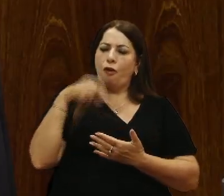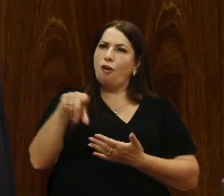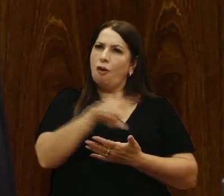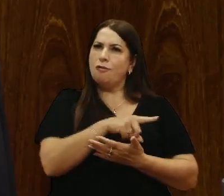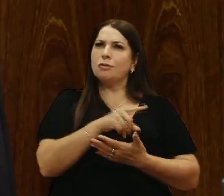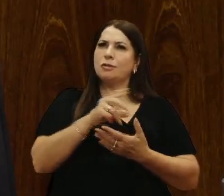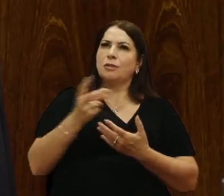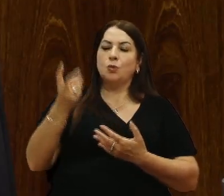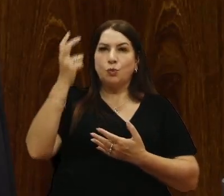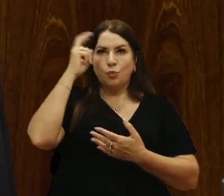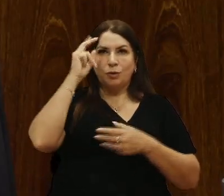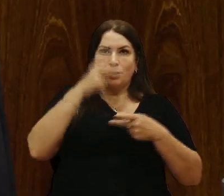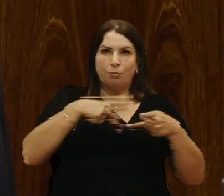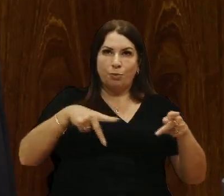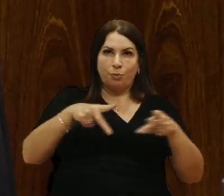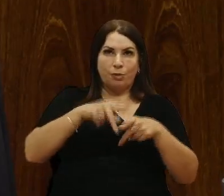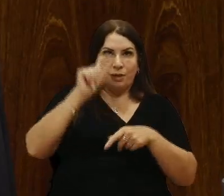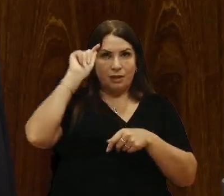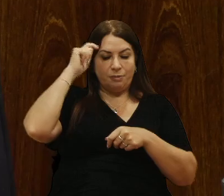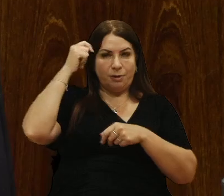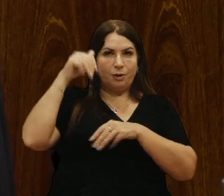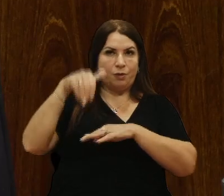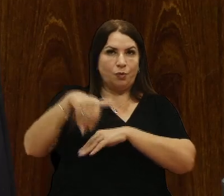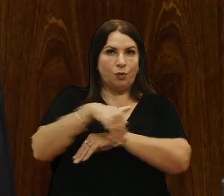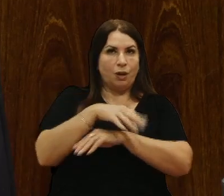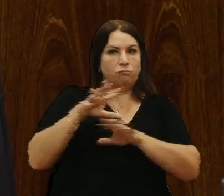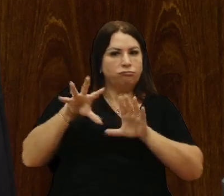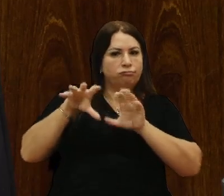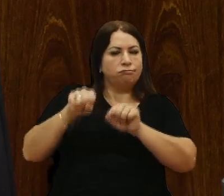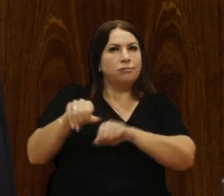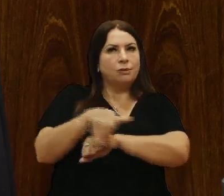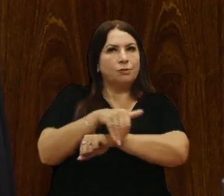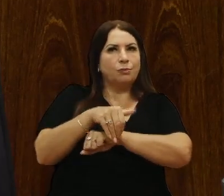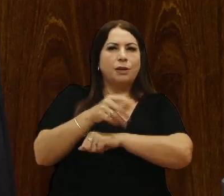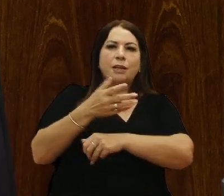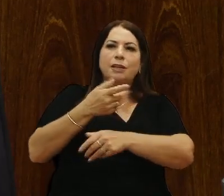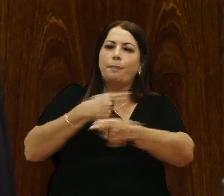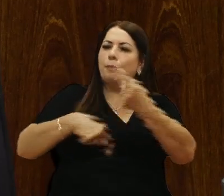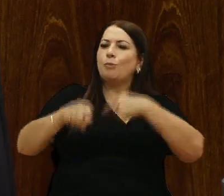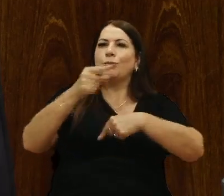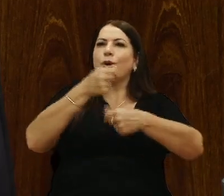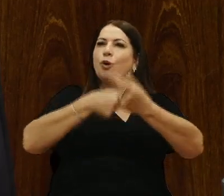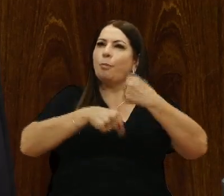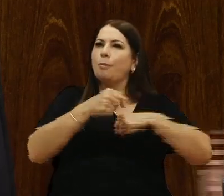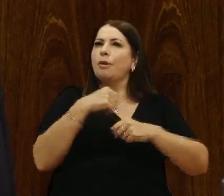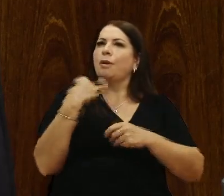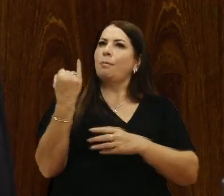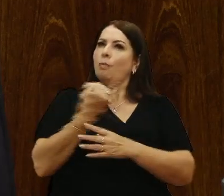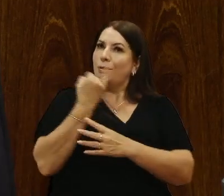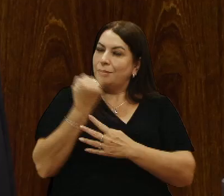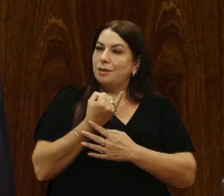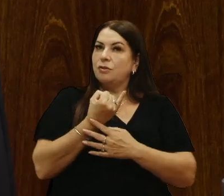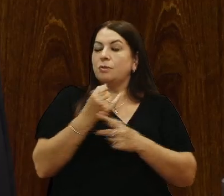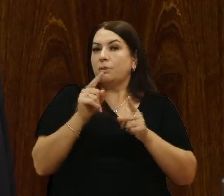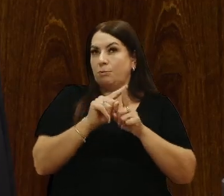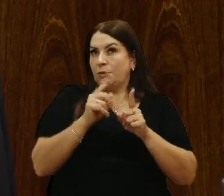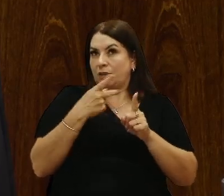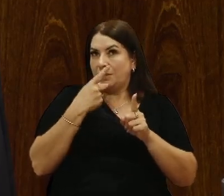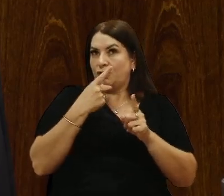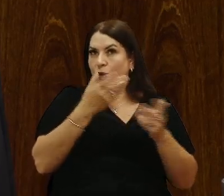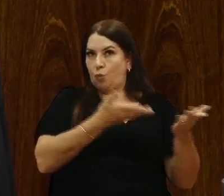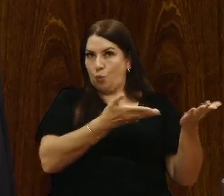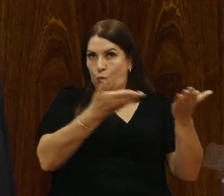da cultura popular e negra na rua, ocupando a rua, ele gira a economia, ele é muito importante. Mas eu também quero deixar